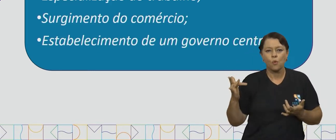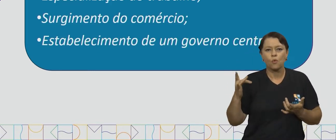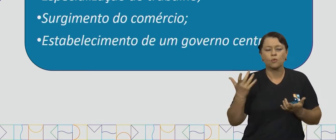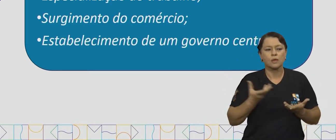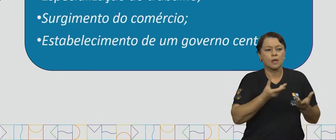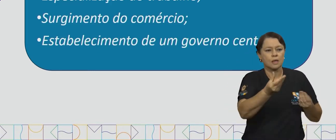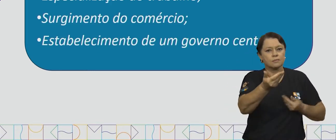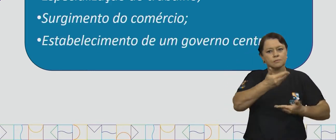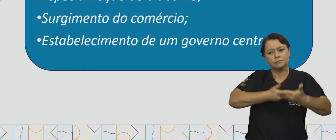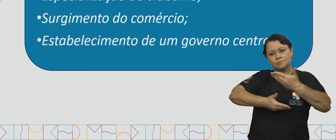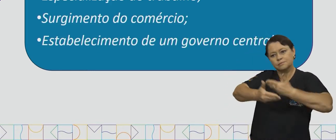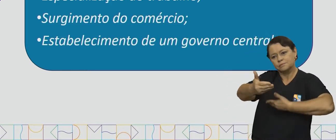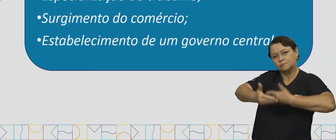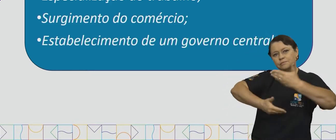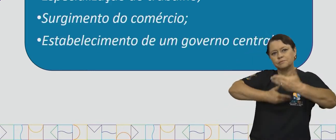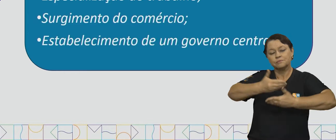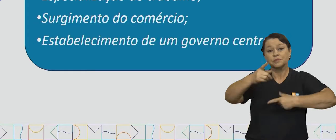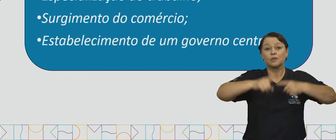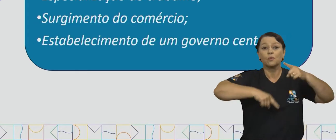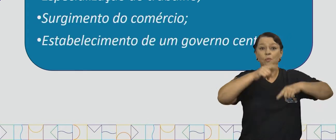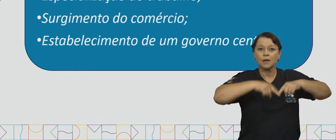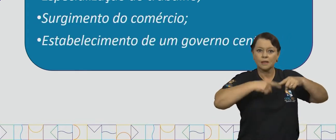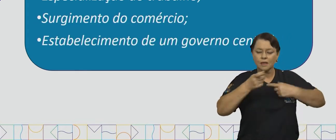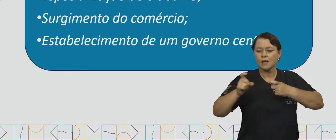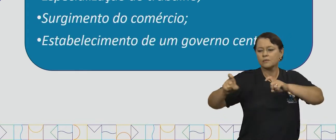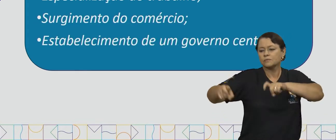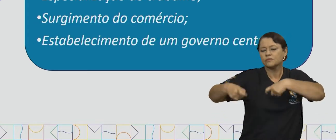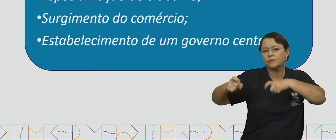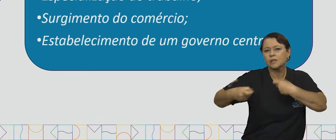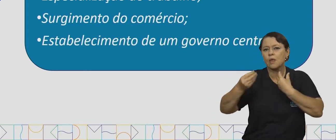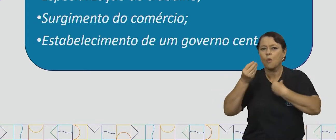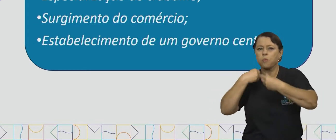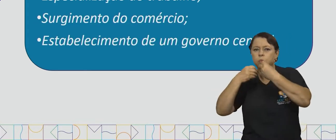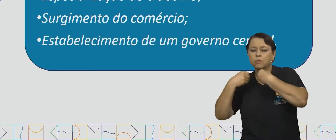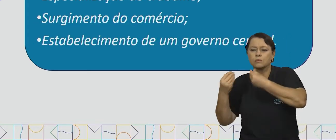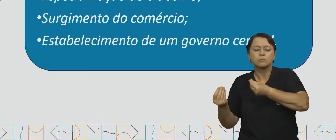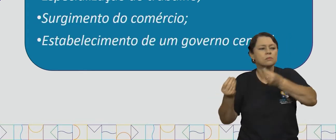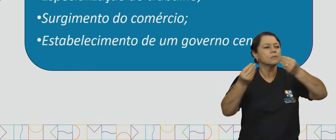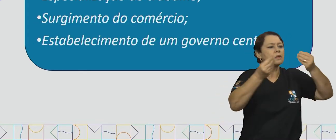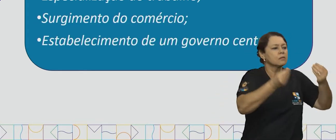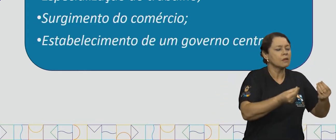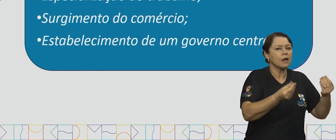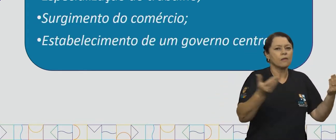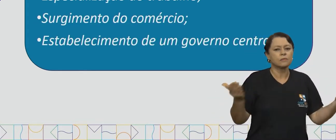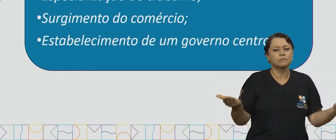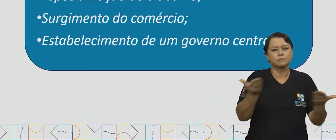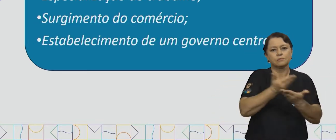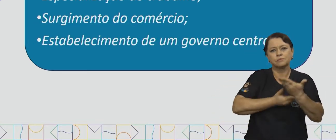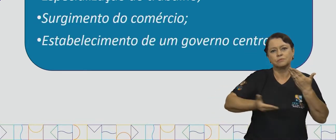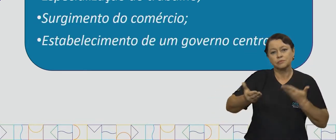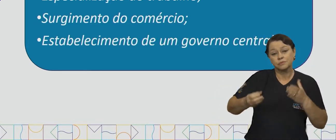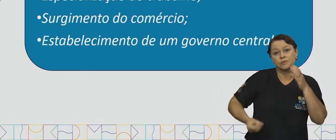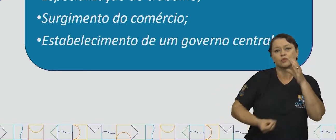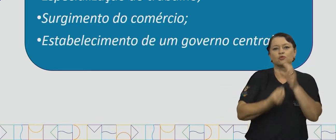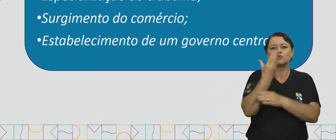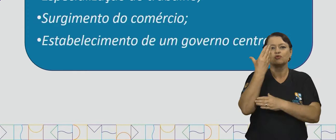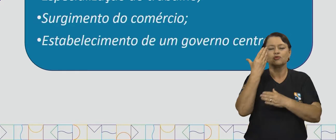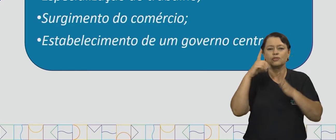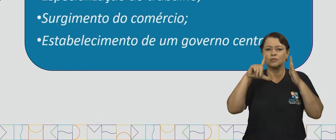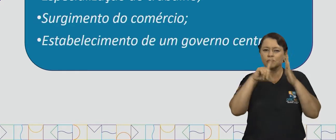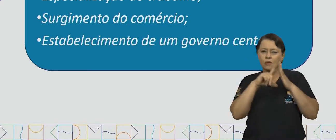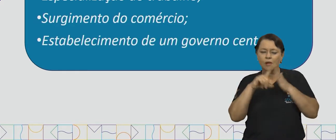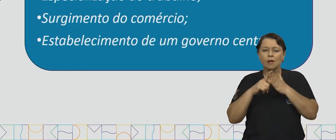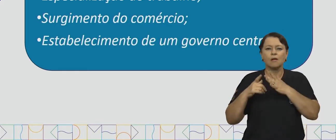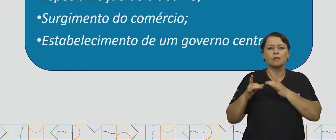seus produtos entre si e com fazendeiros em troca de alimentos, originando assim o comércio.